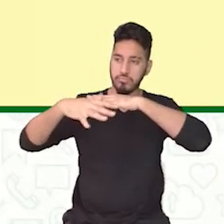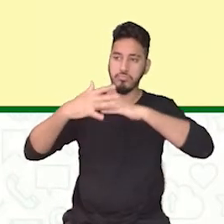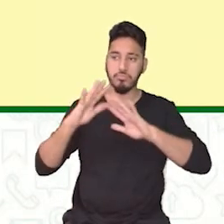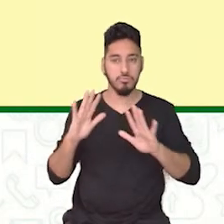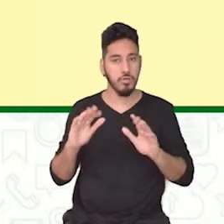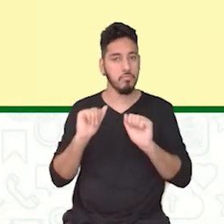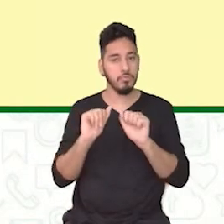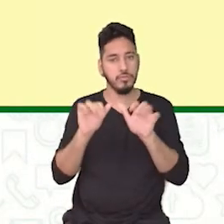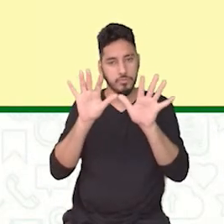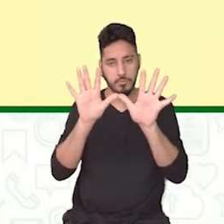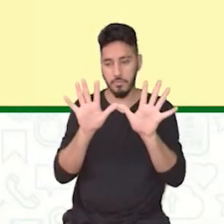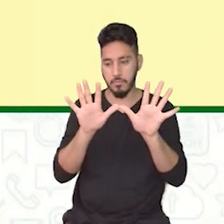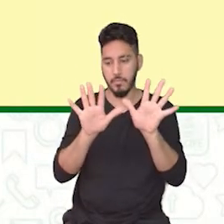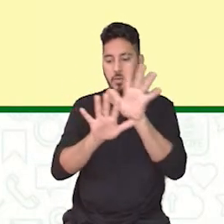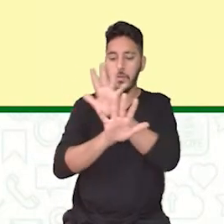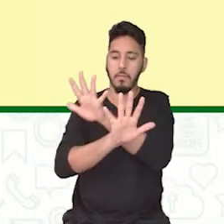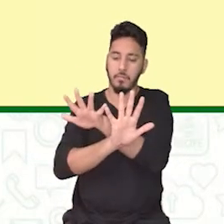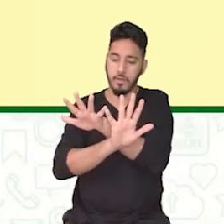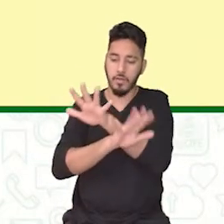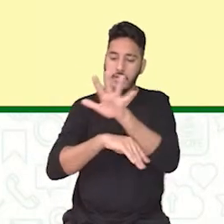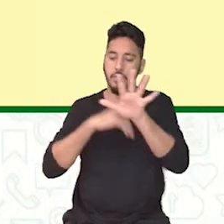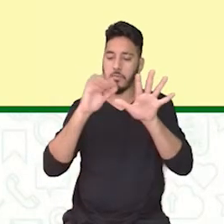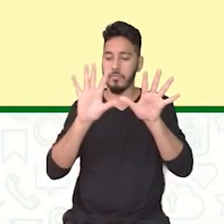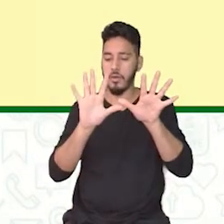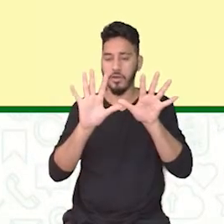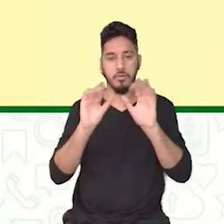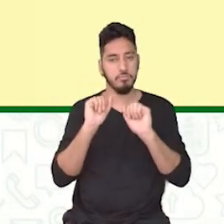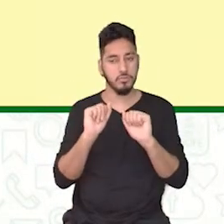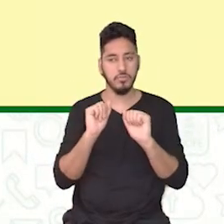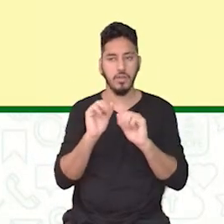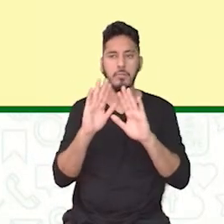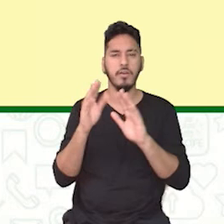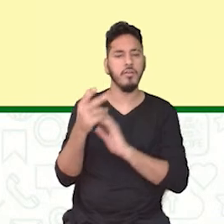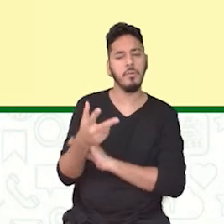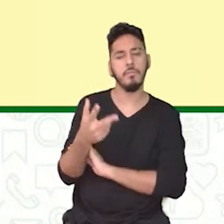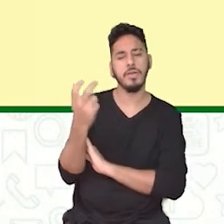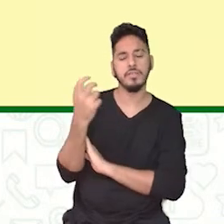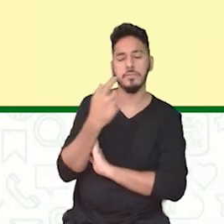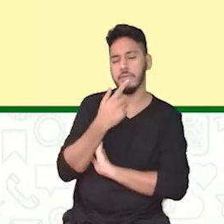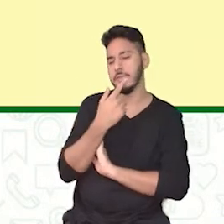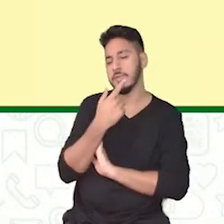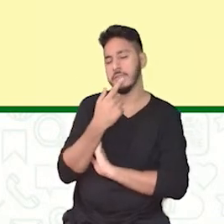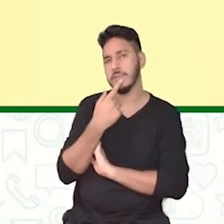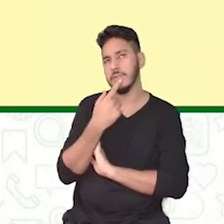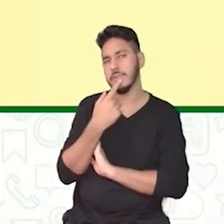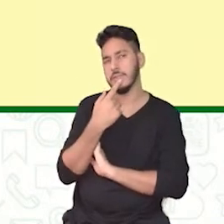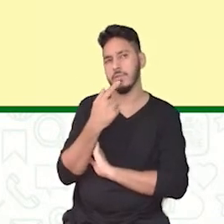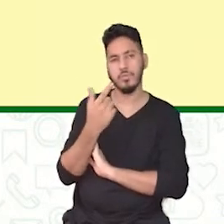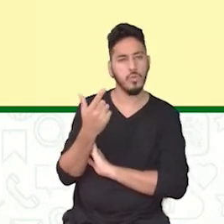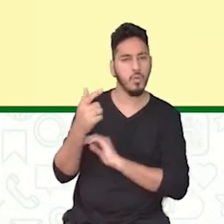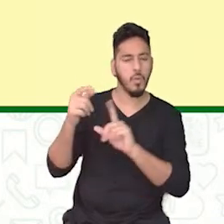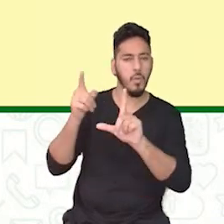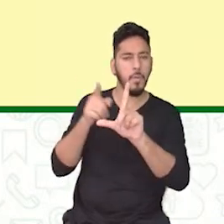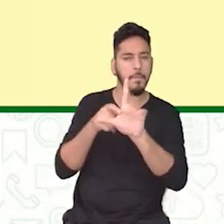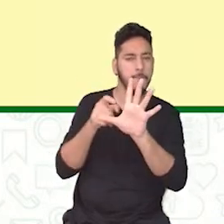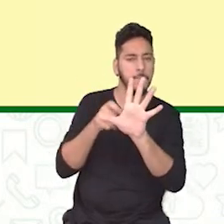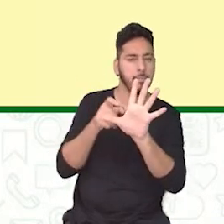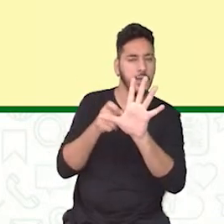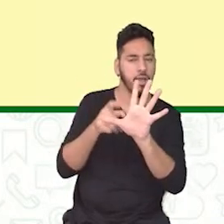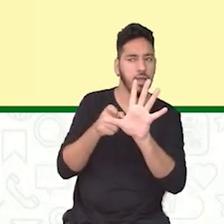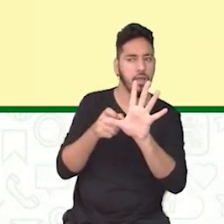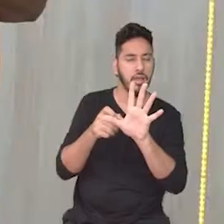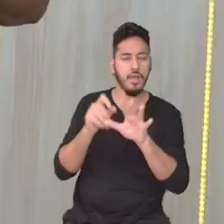a gente poderia medir com a mão, mas foi percebido que tanto o pé como a